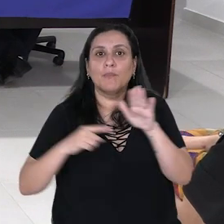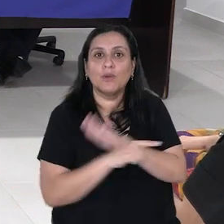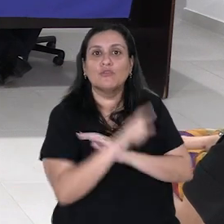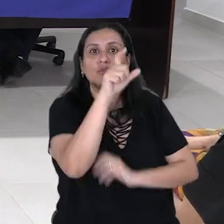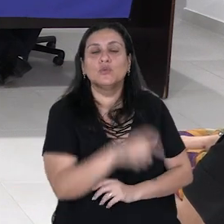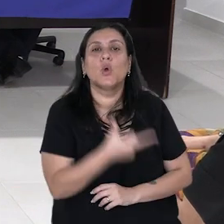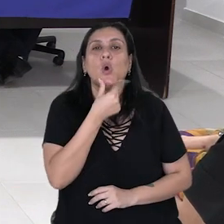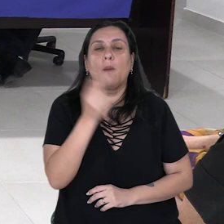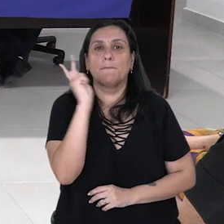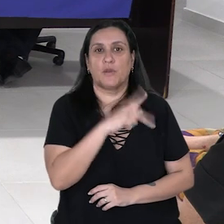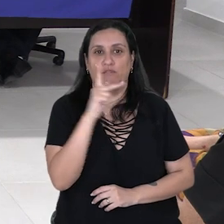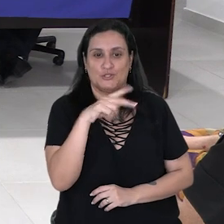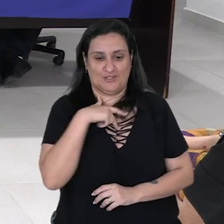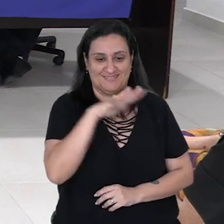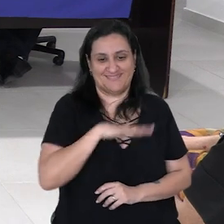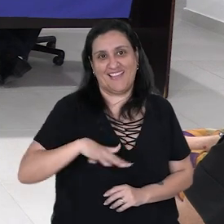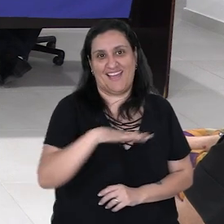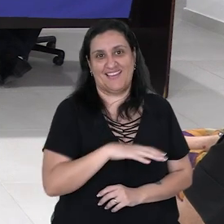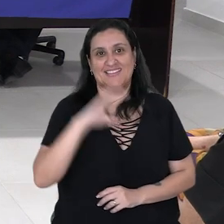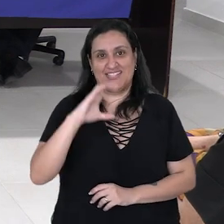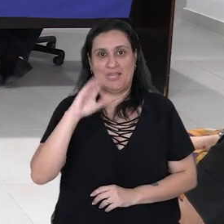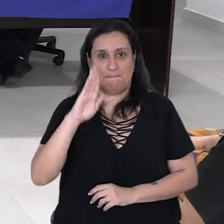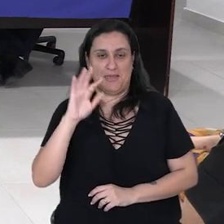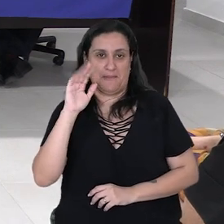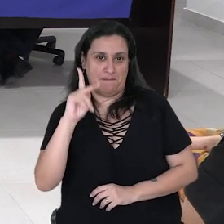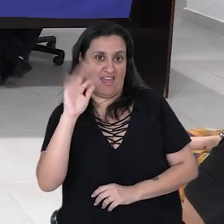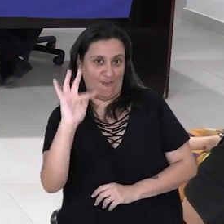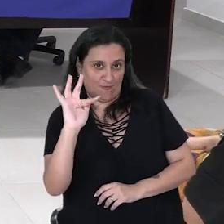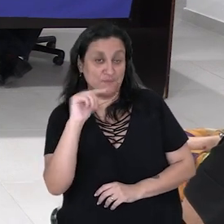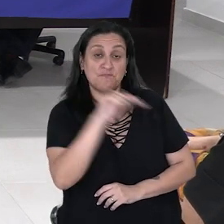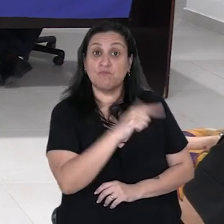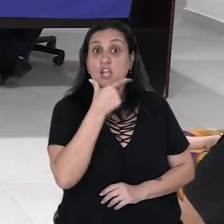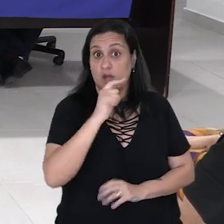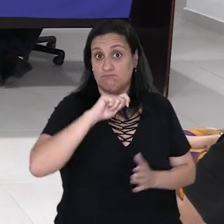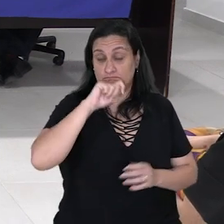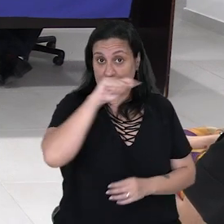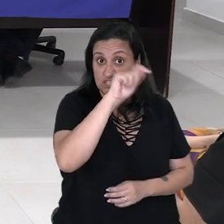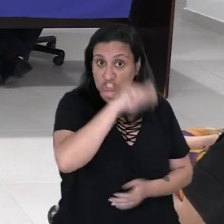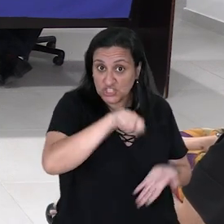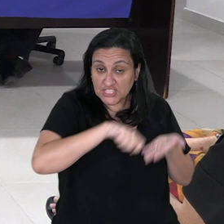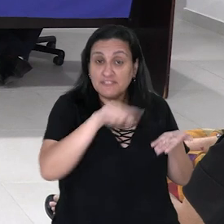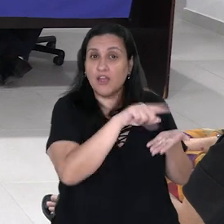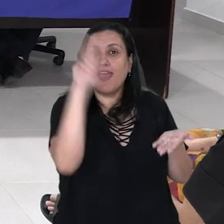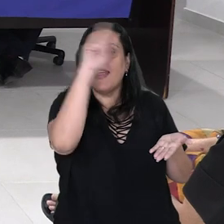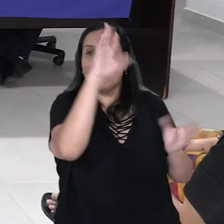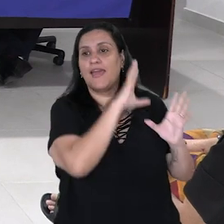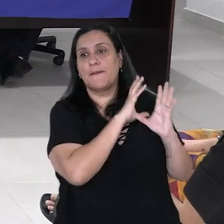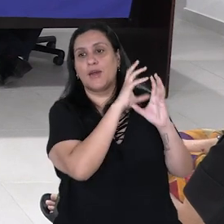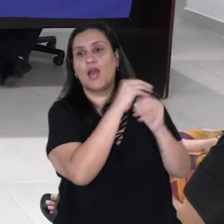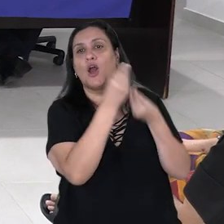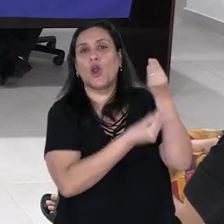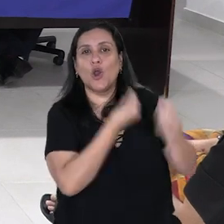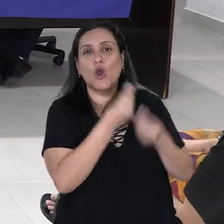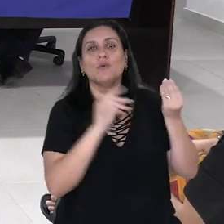um grande professor da nossa casa aqui, do CBPF, trouxe uma lembrança de como ele era,